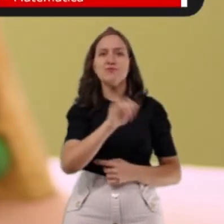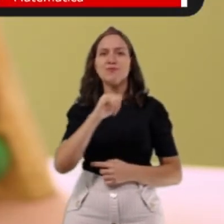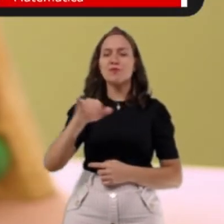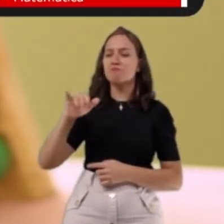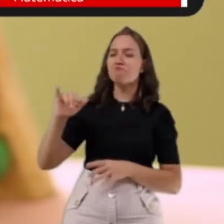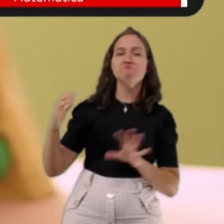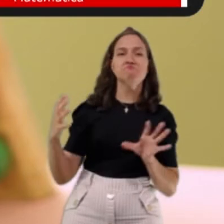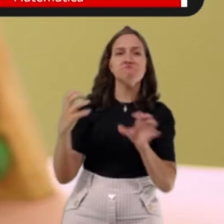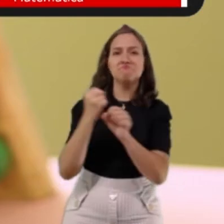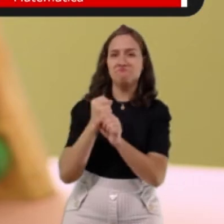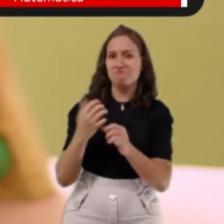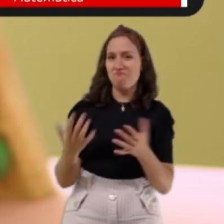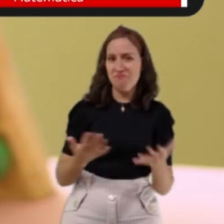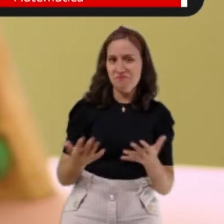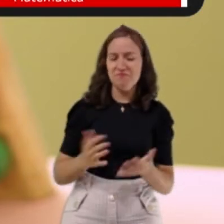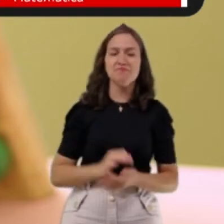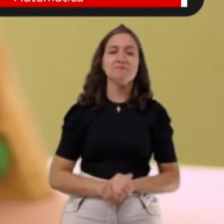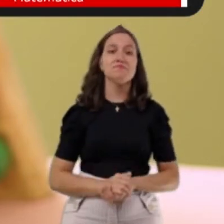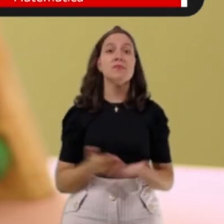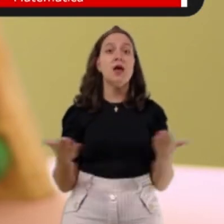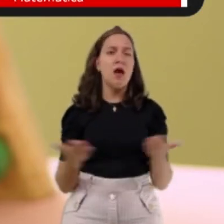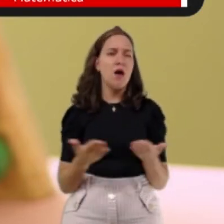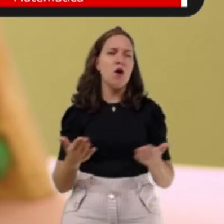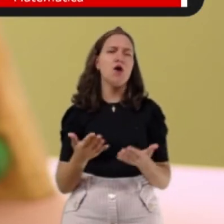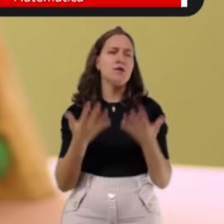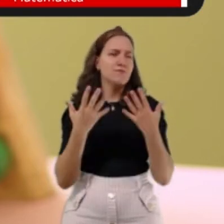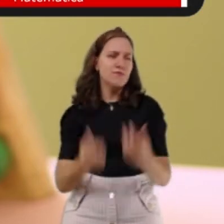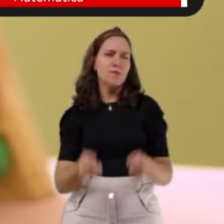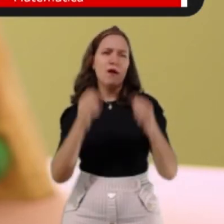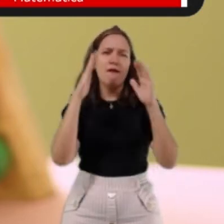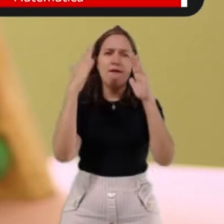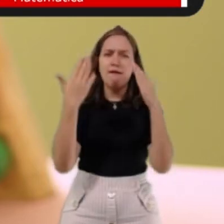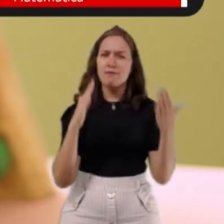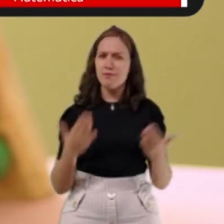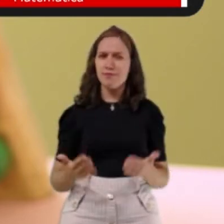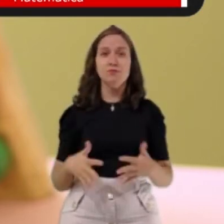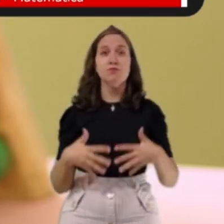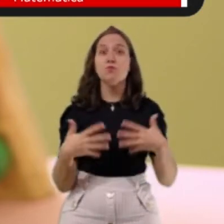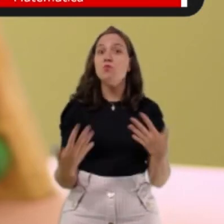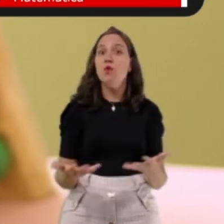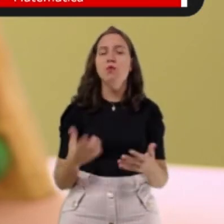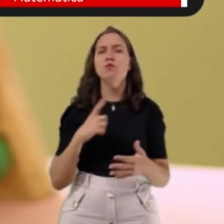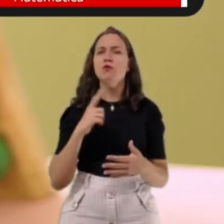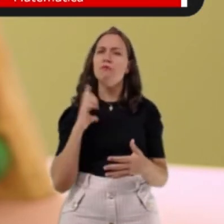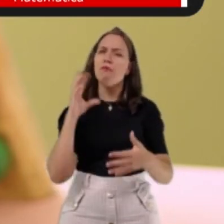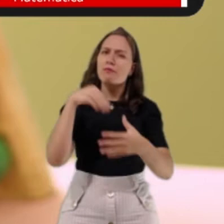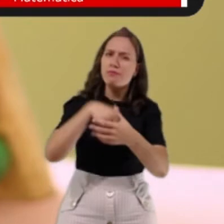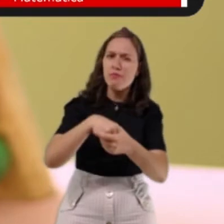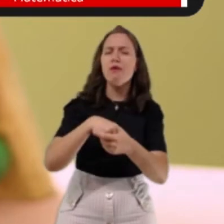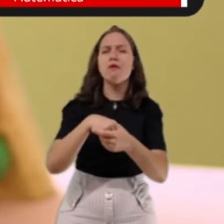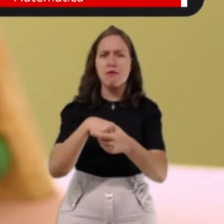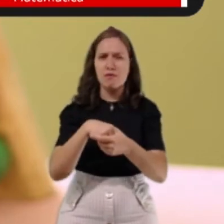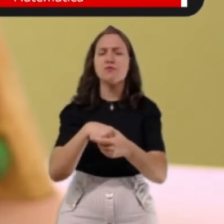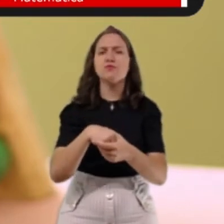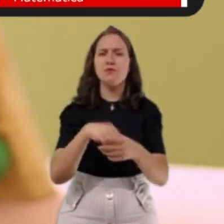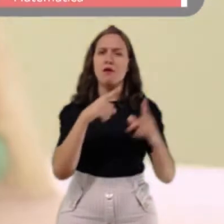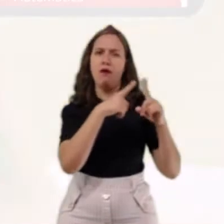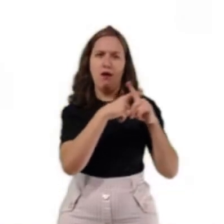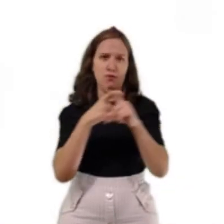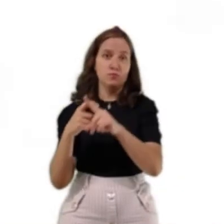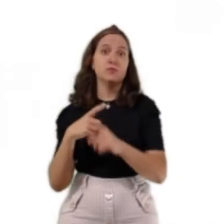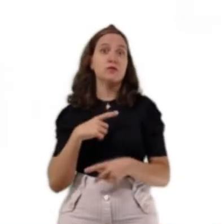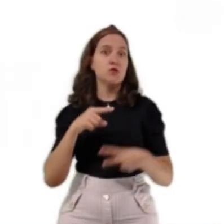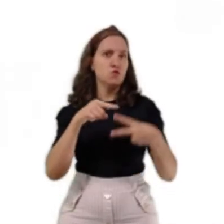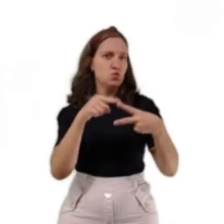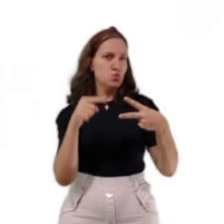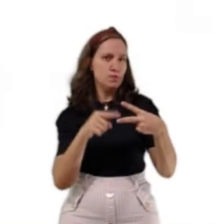e é vamos agora analisar os elementos que compõem os termos algébricos que eu tenho dois elementos principais